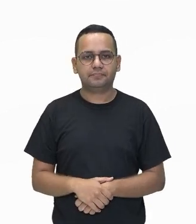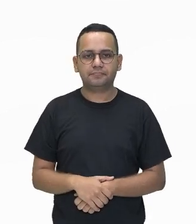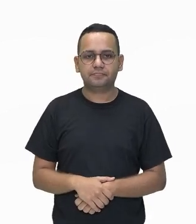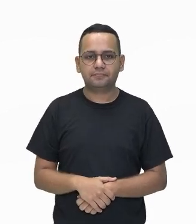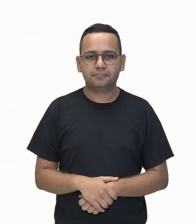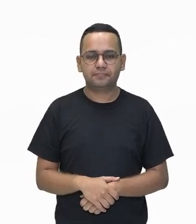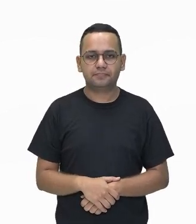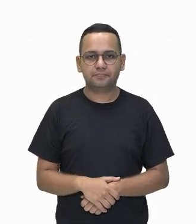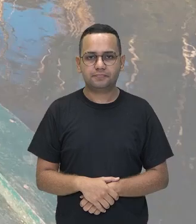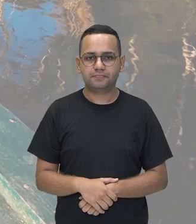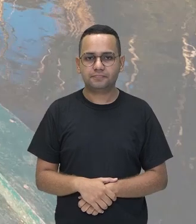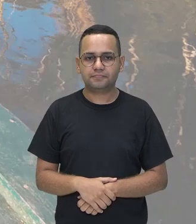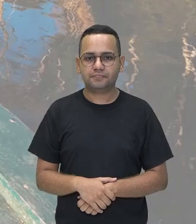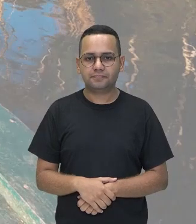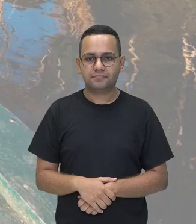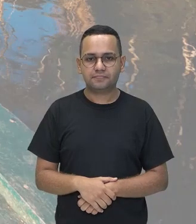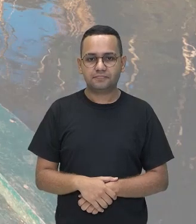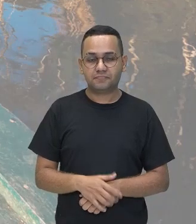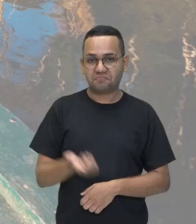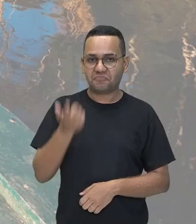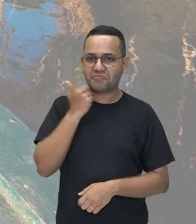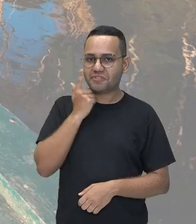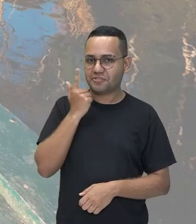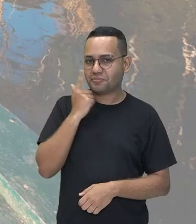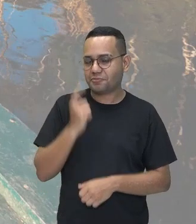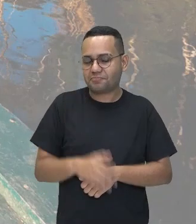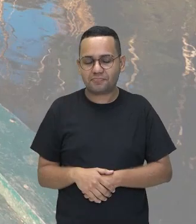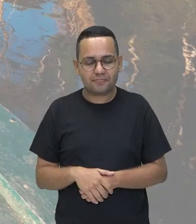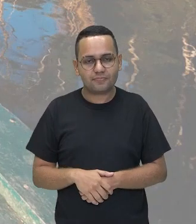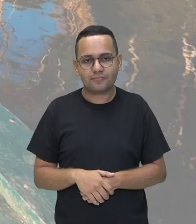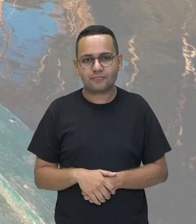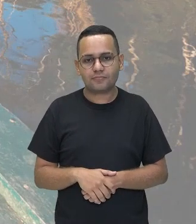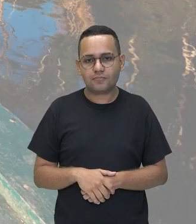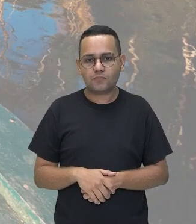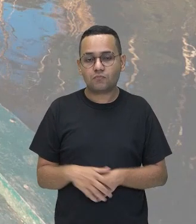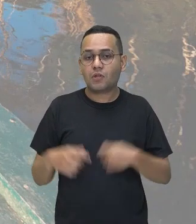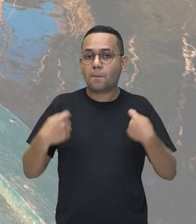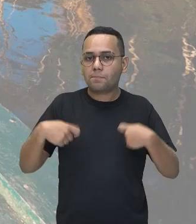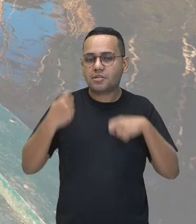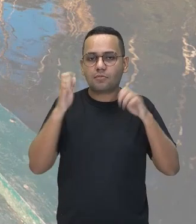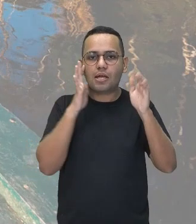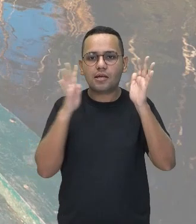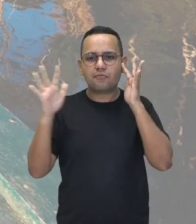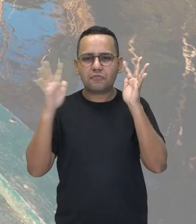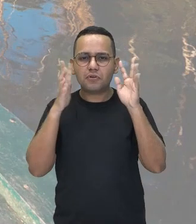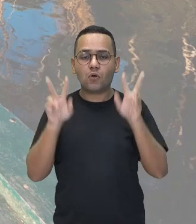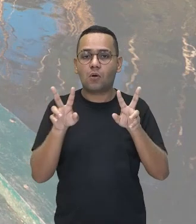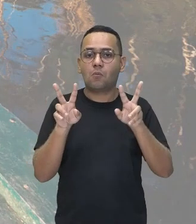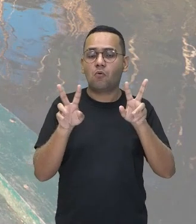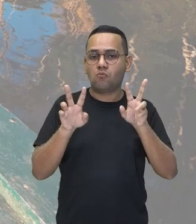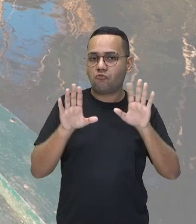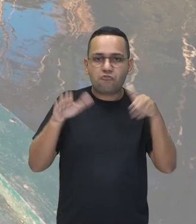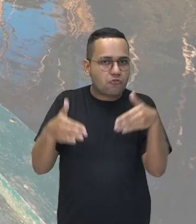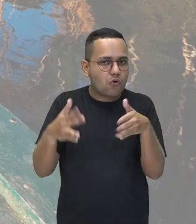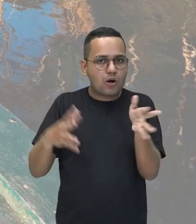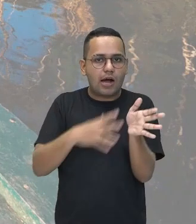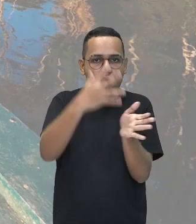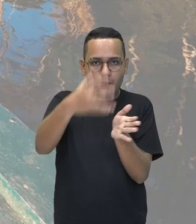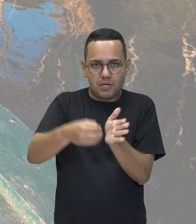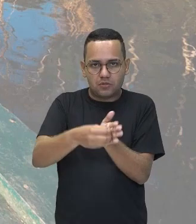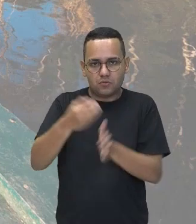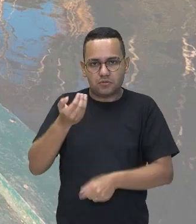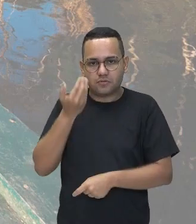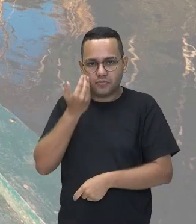a acompanharem comigo. Olha só, já que nós vamos refletir, né, sobre a nossa Amazônia. Olha onde eu estou, dentro de